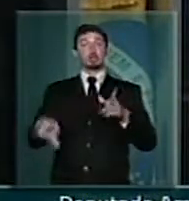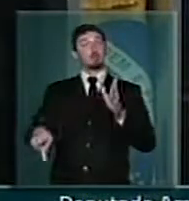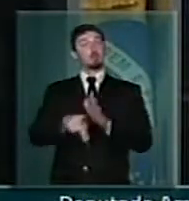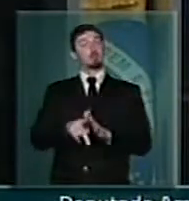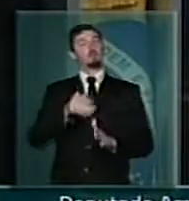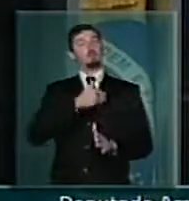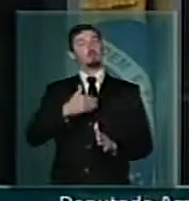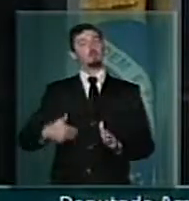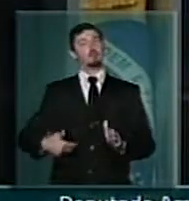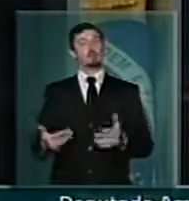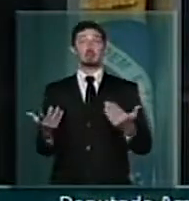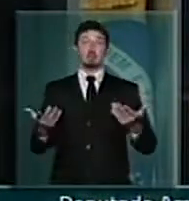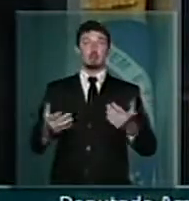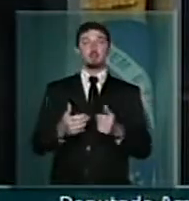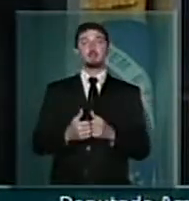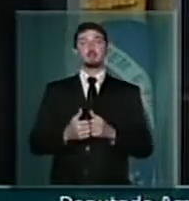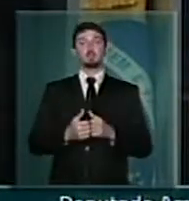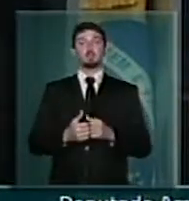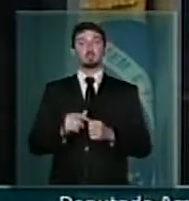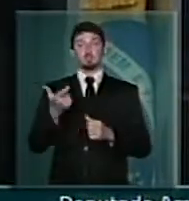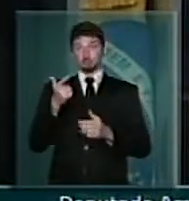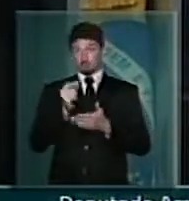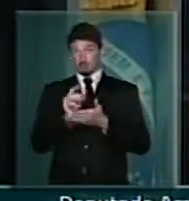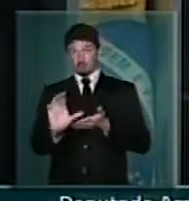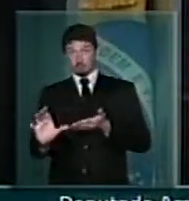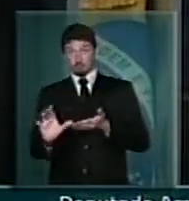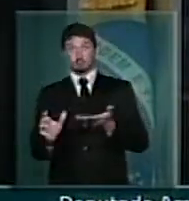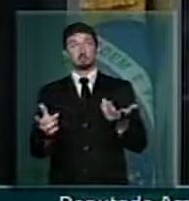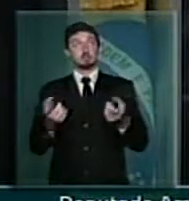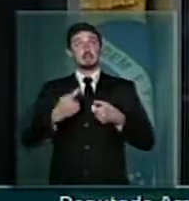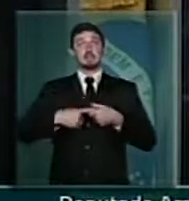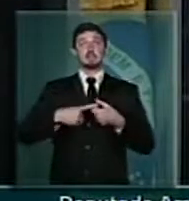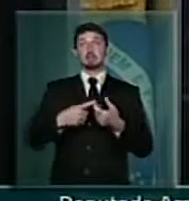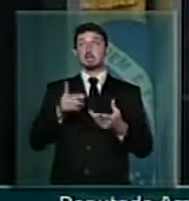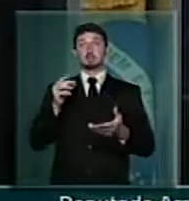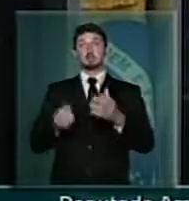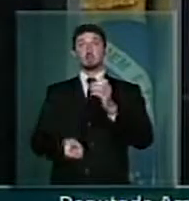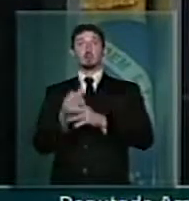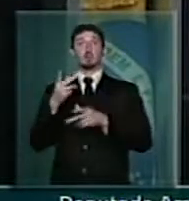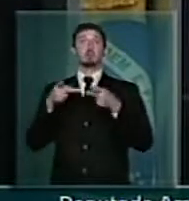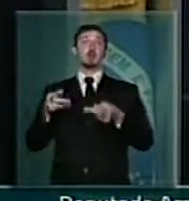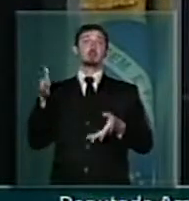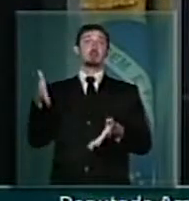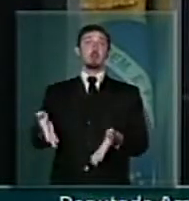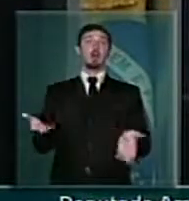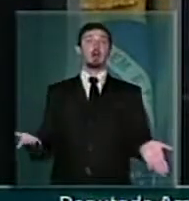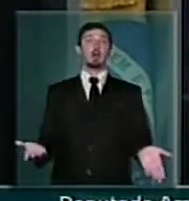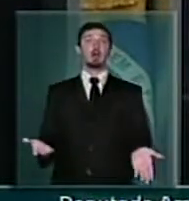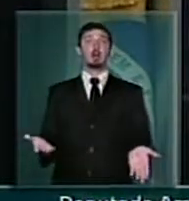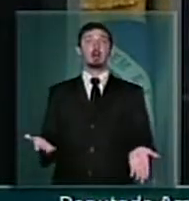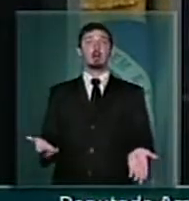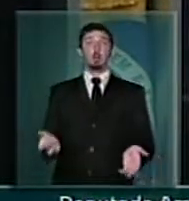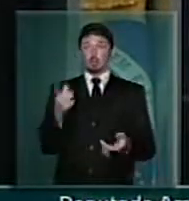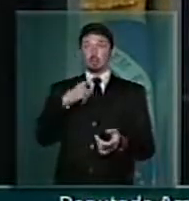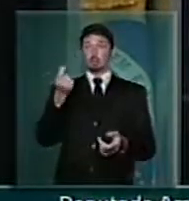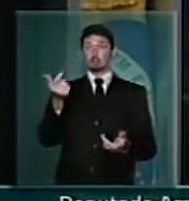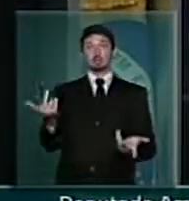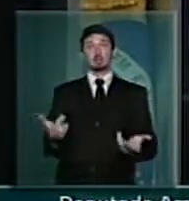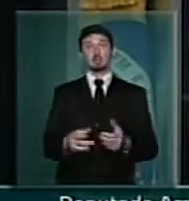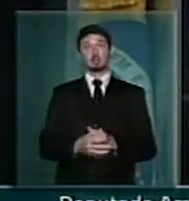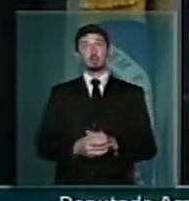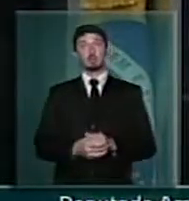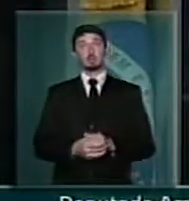União. Ou seja, não pode ter o recurso e o município não implantar esse programa. Nós